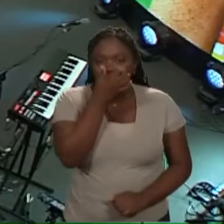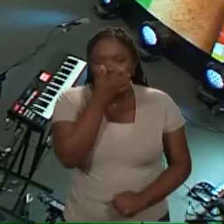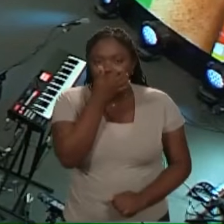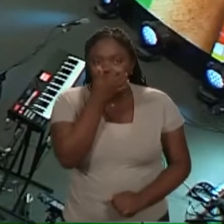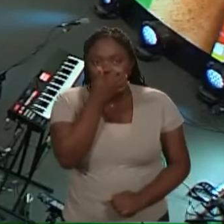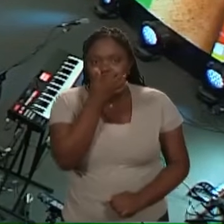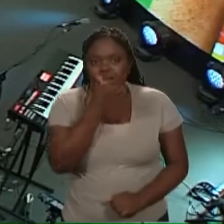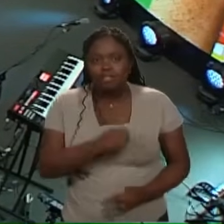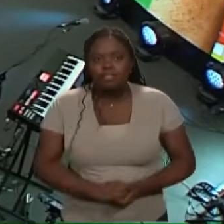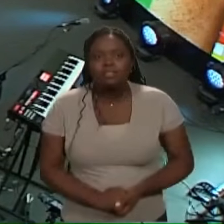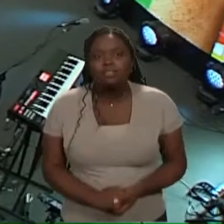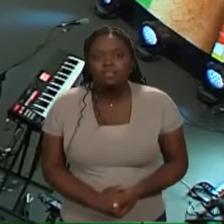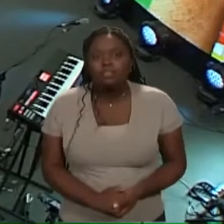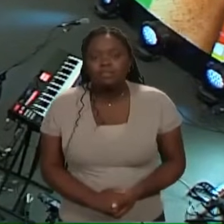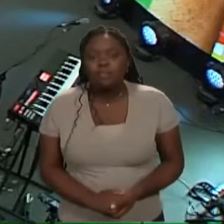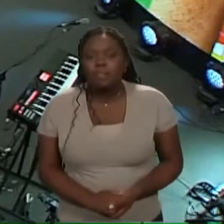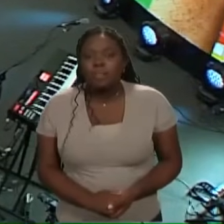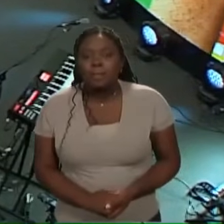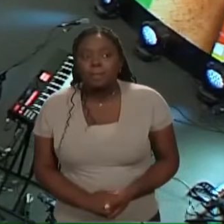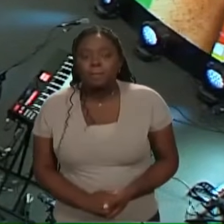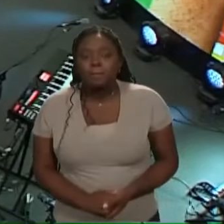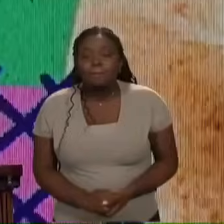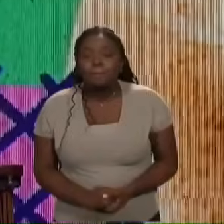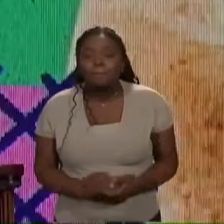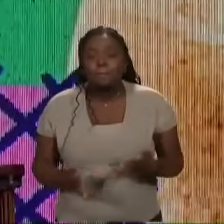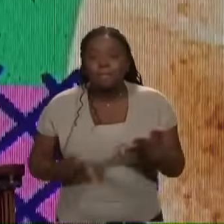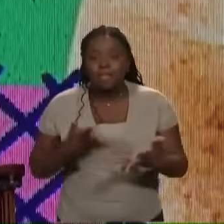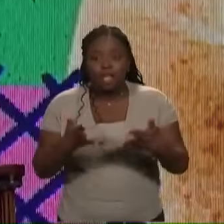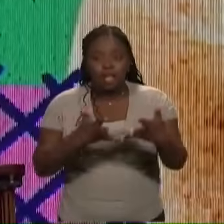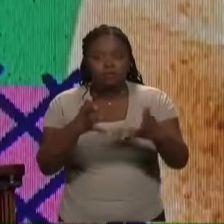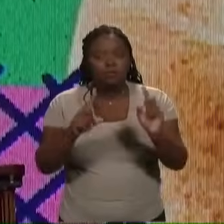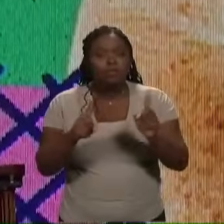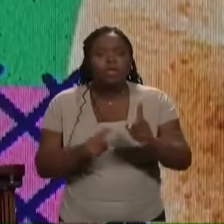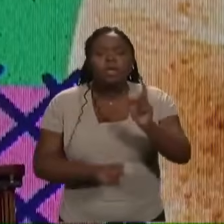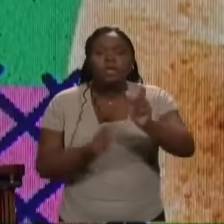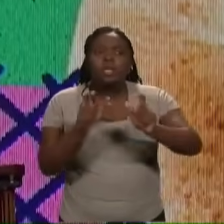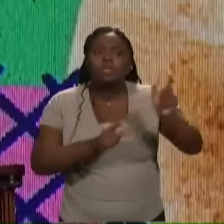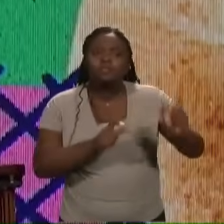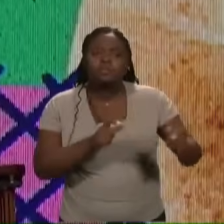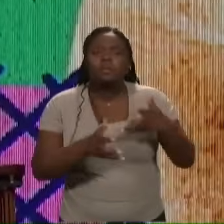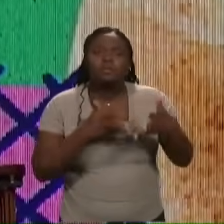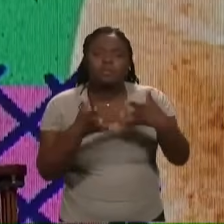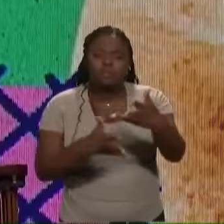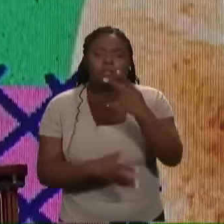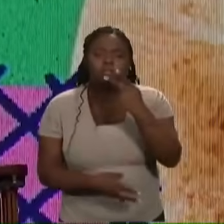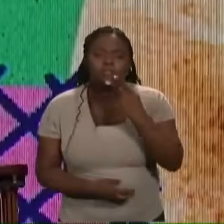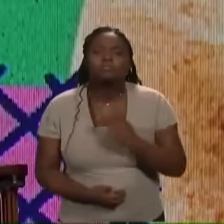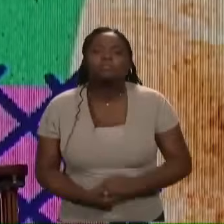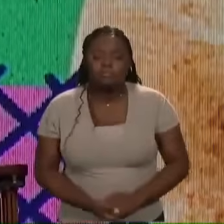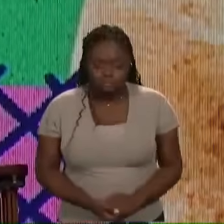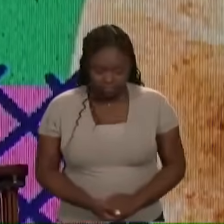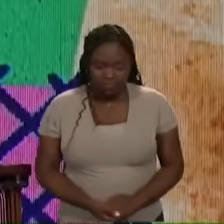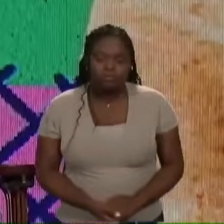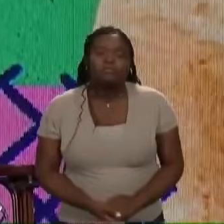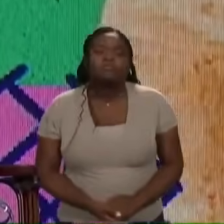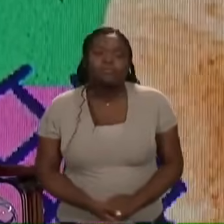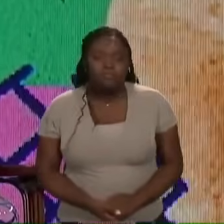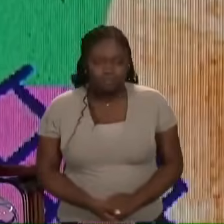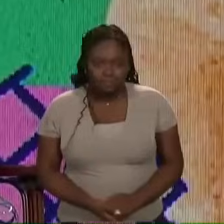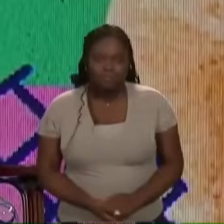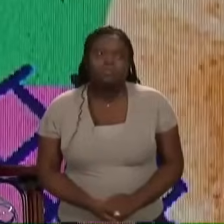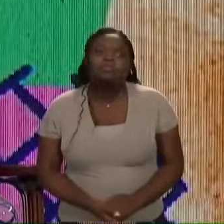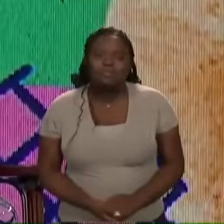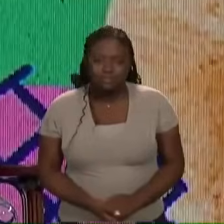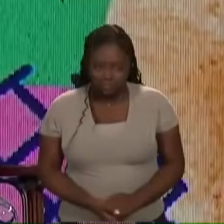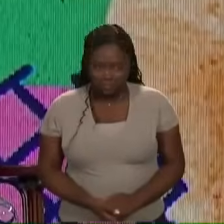E a orientação do Senhor era o seguinte: não abra sua boca. O que as pessoas falarem, você faz assim. A unção do calango no